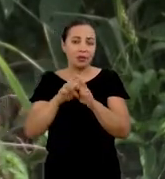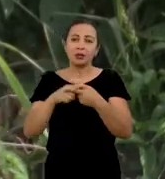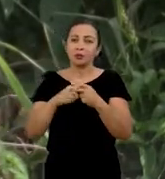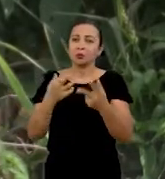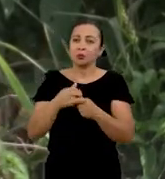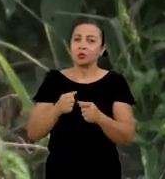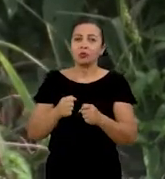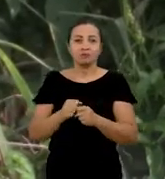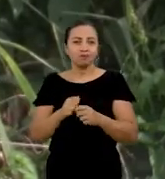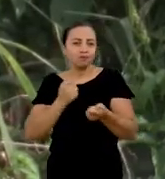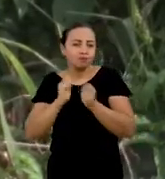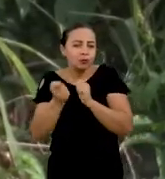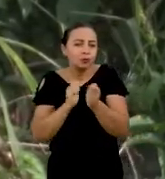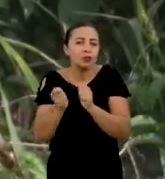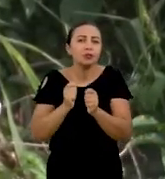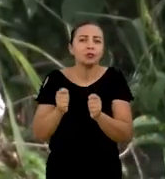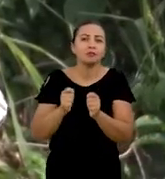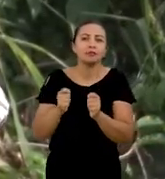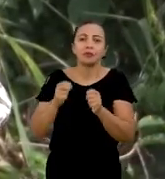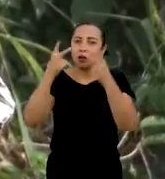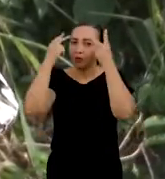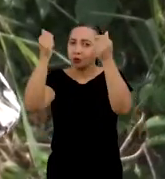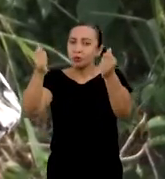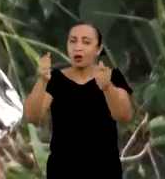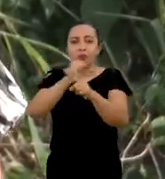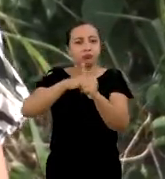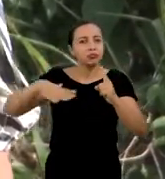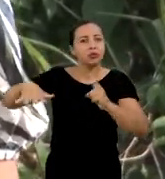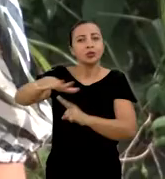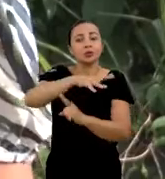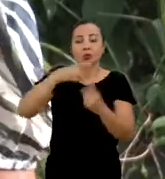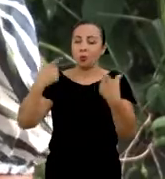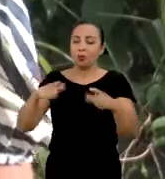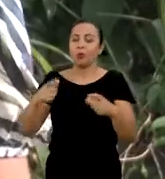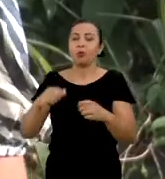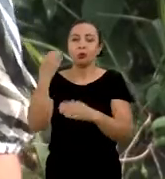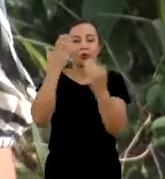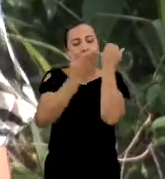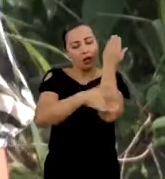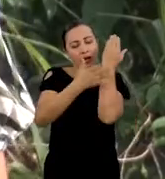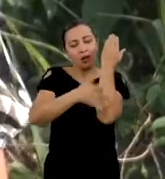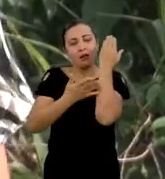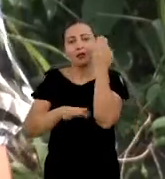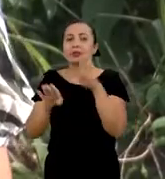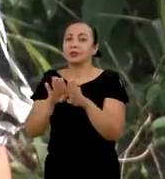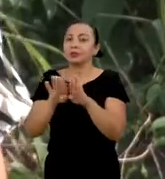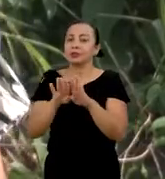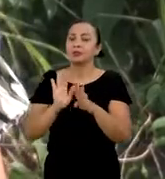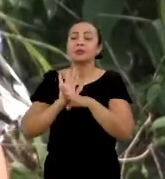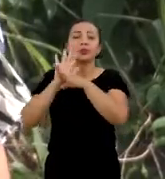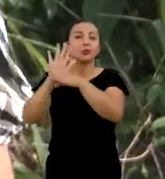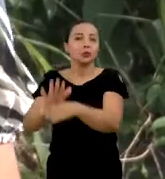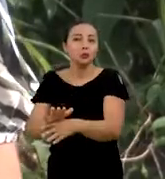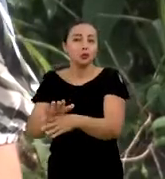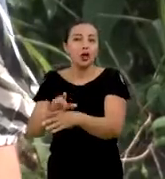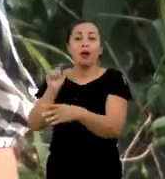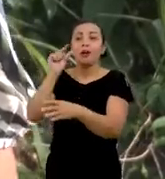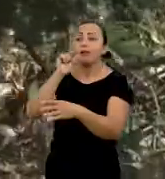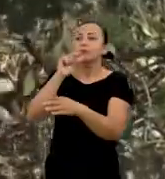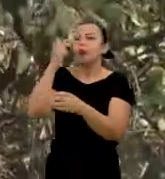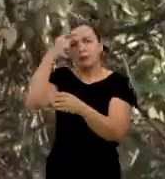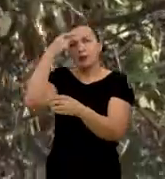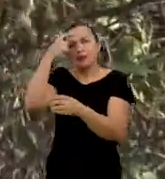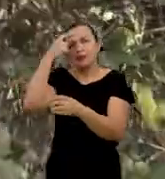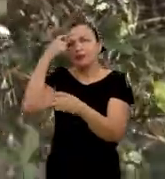uma produção sustentável a natureza ao meio ambiente onde a casca também contribua para Vamos pensar nos